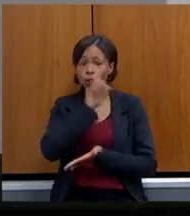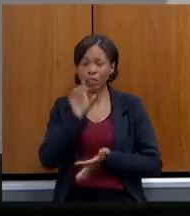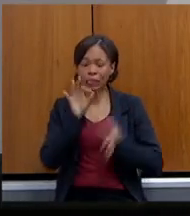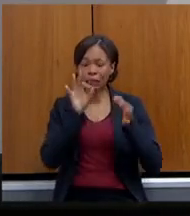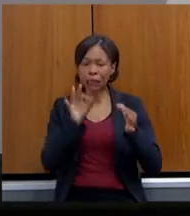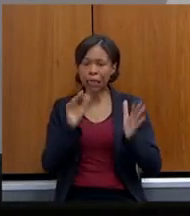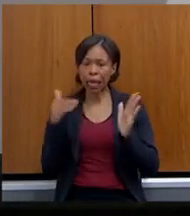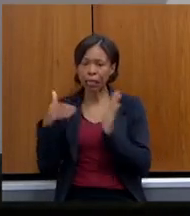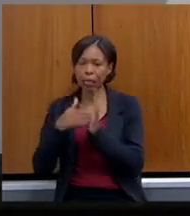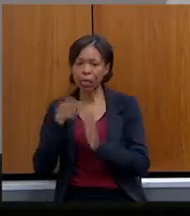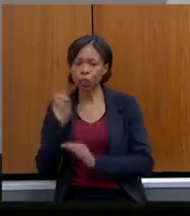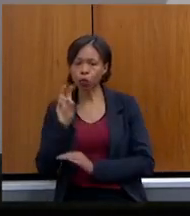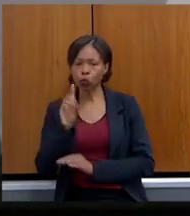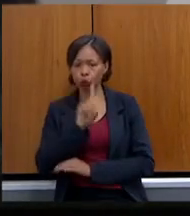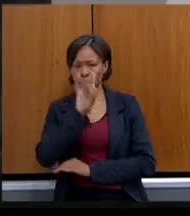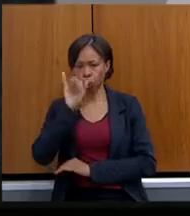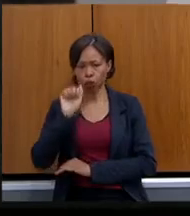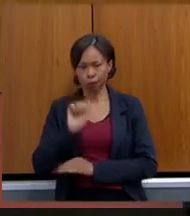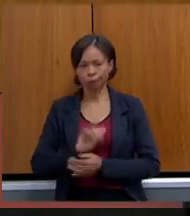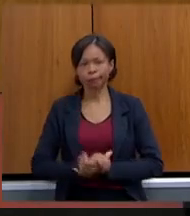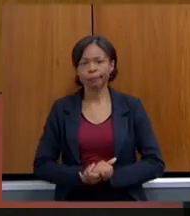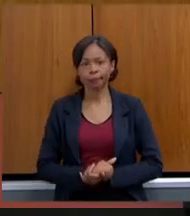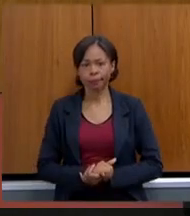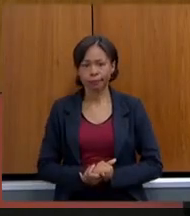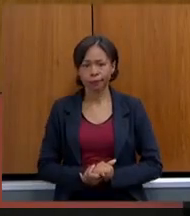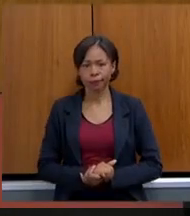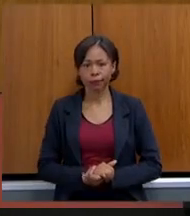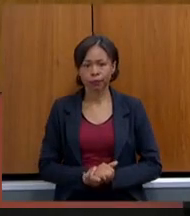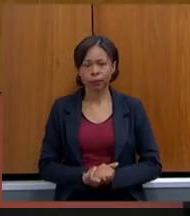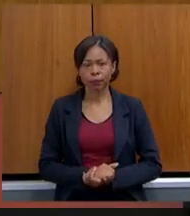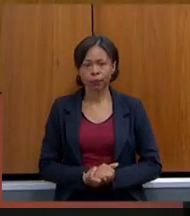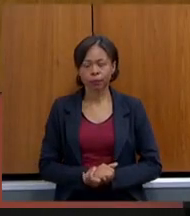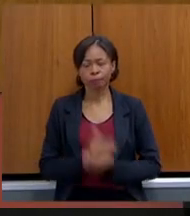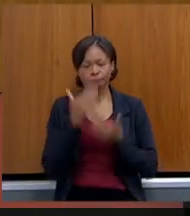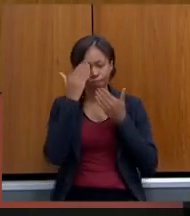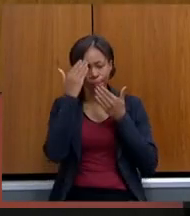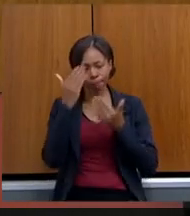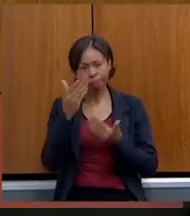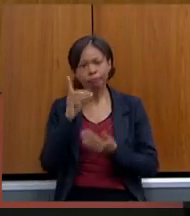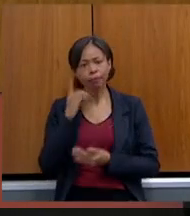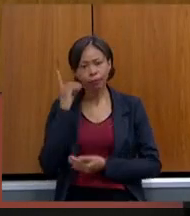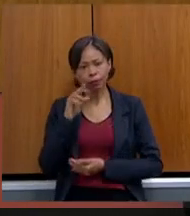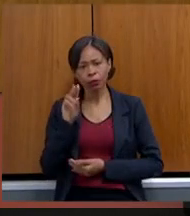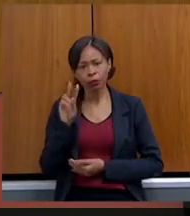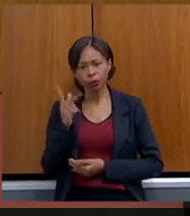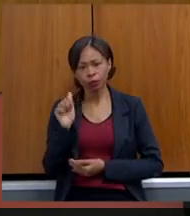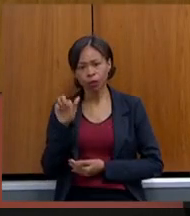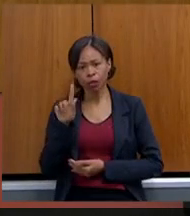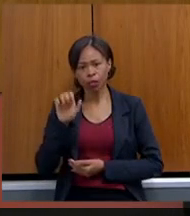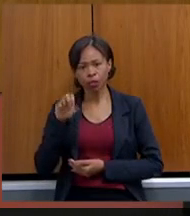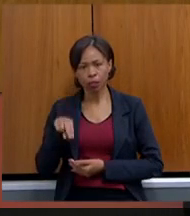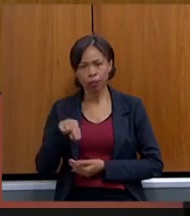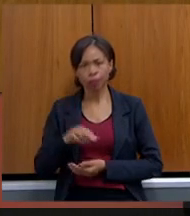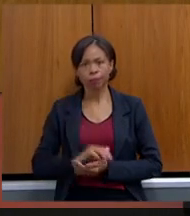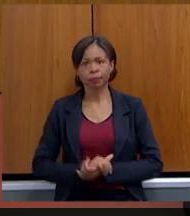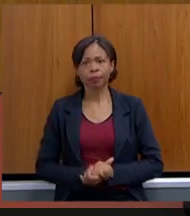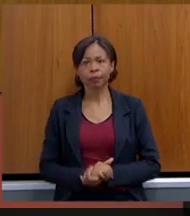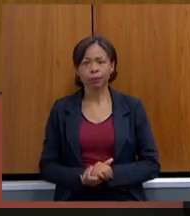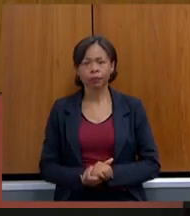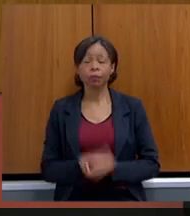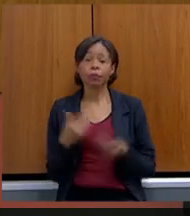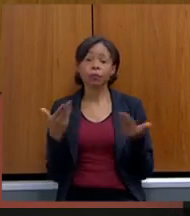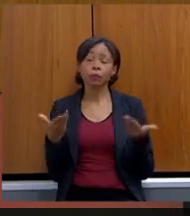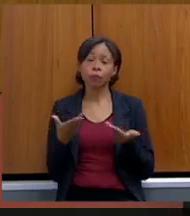Pimentel realmente acabou com isso a piada Deputado Arlen para suas considerações